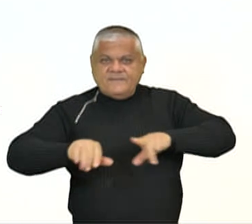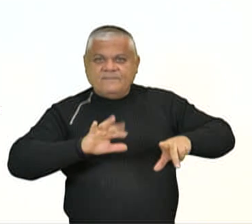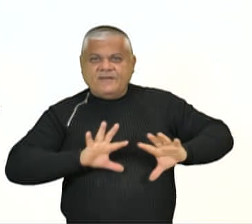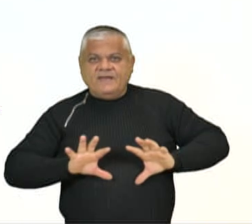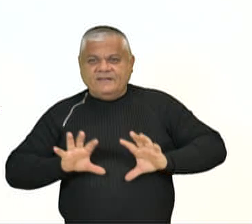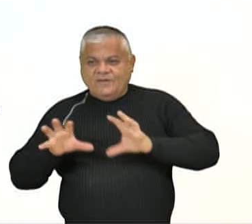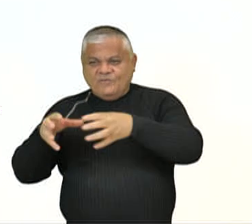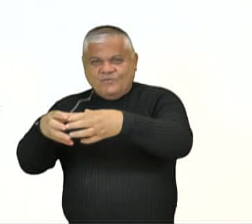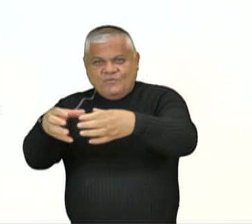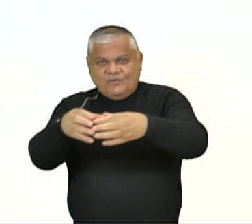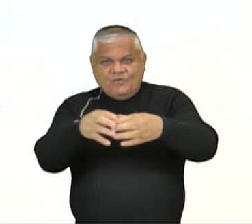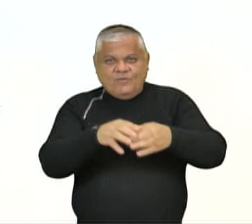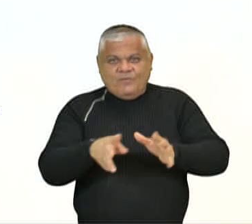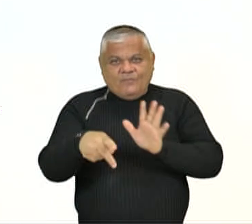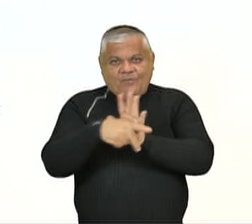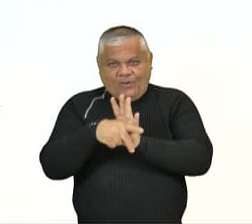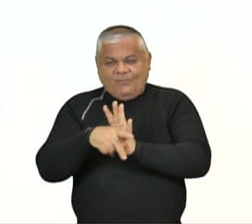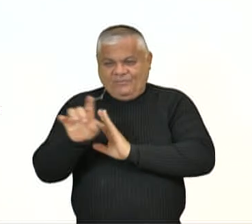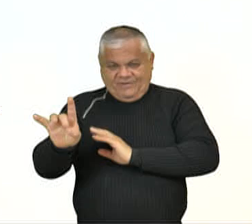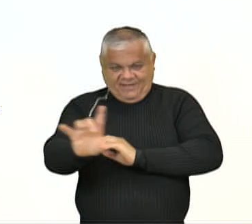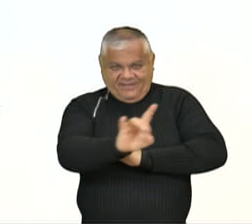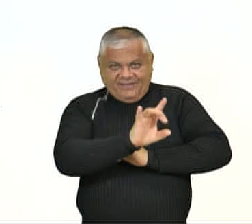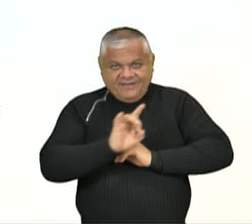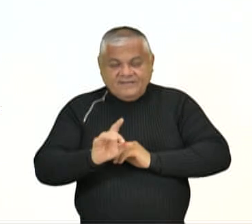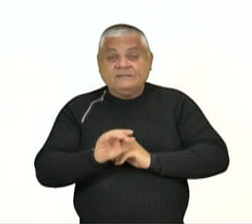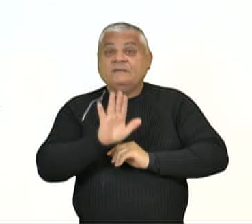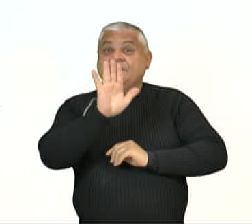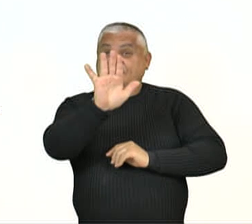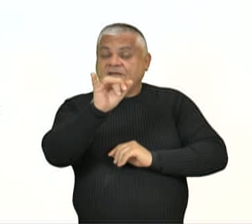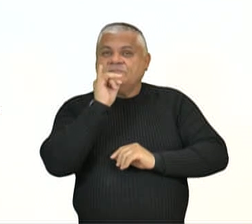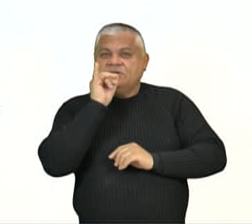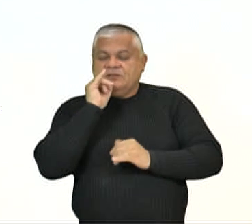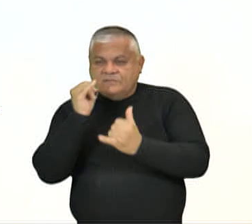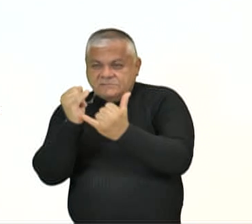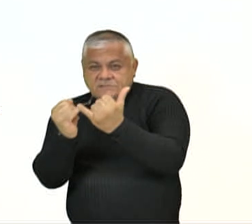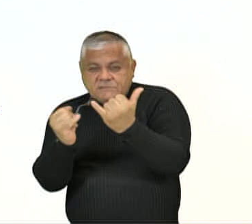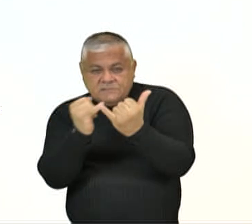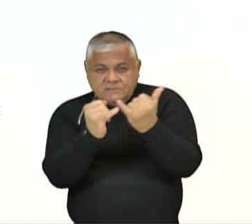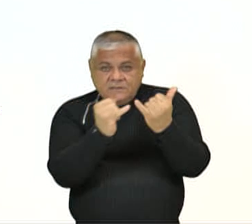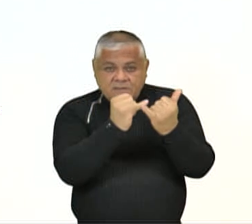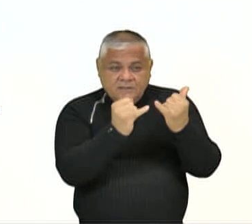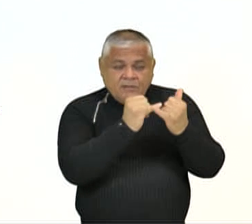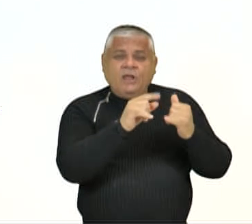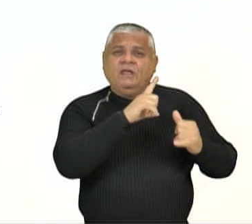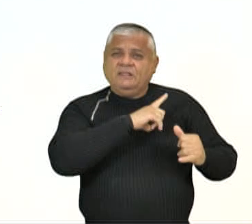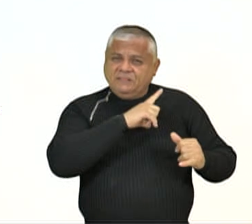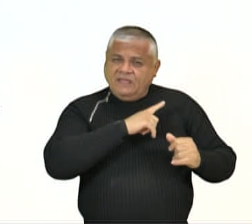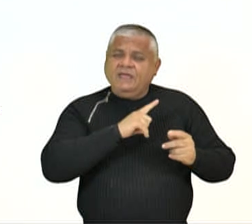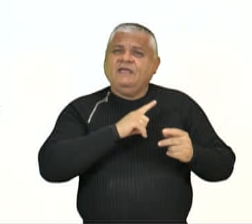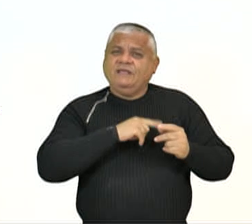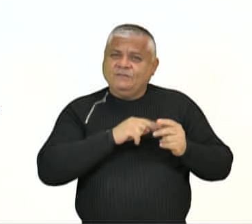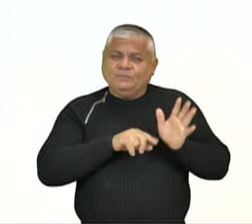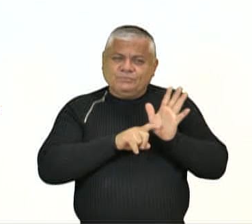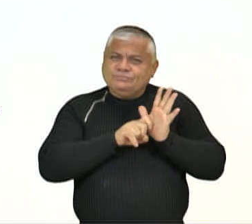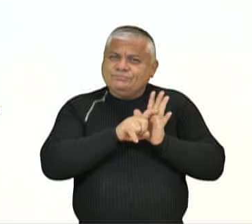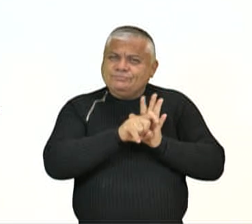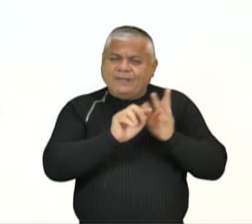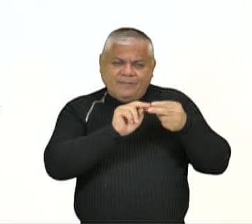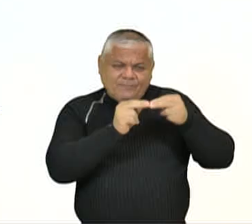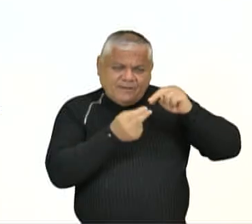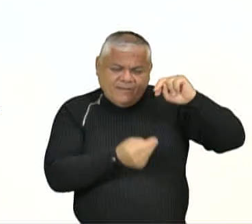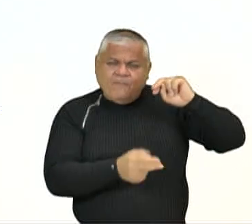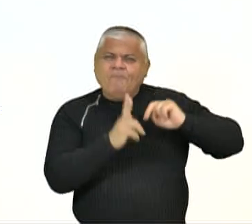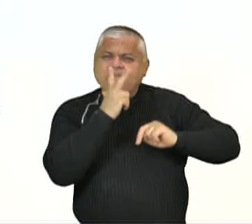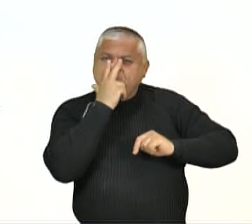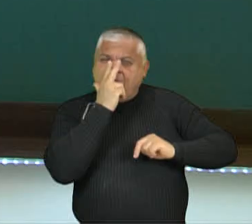caracteres específicos de cada grupo. Mas a semelhança na embriologia mostra que em algum momento no